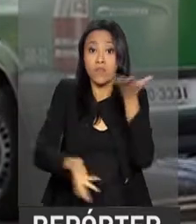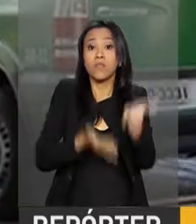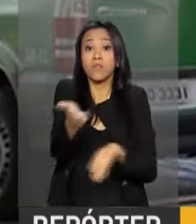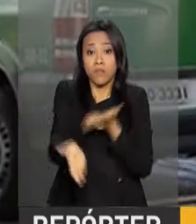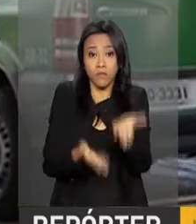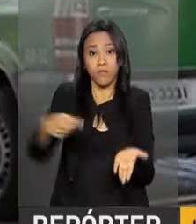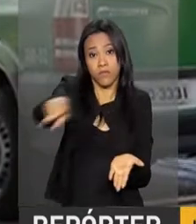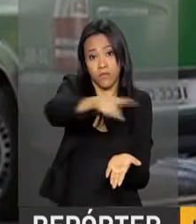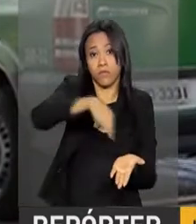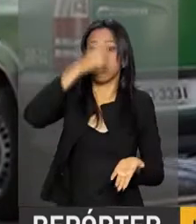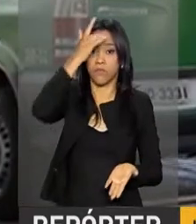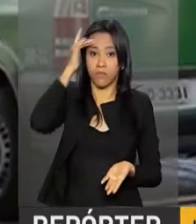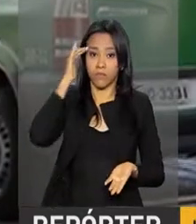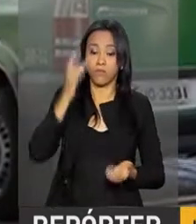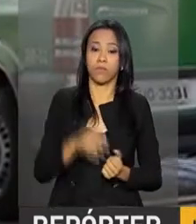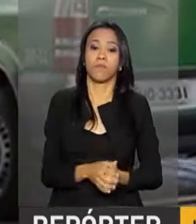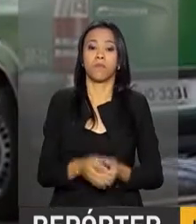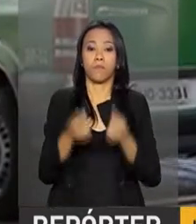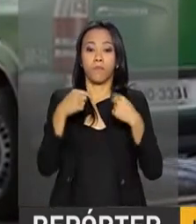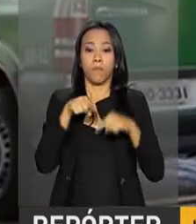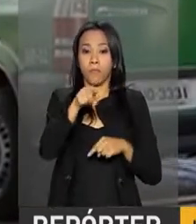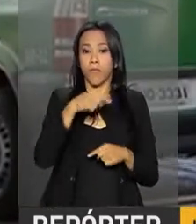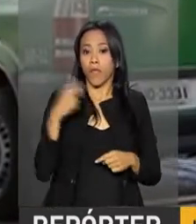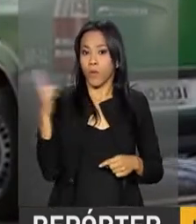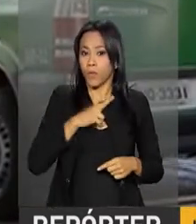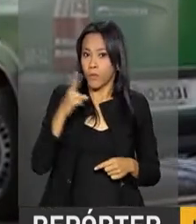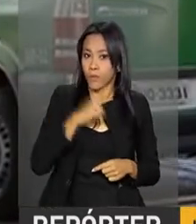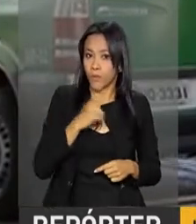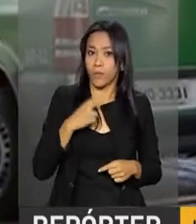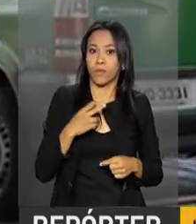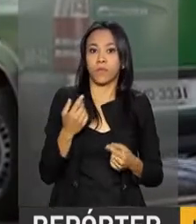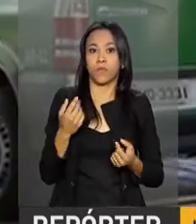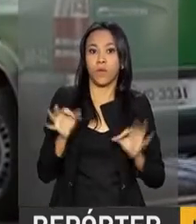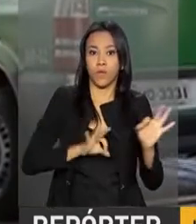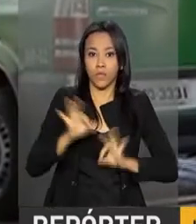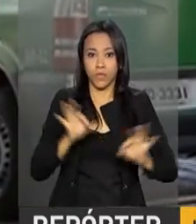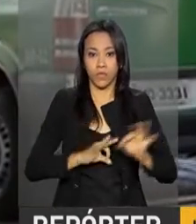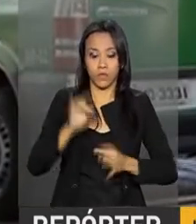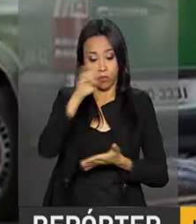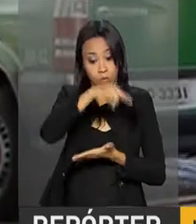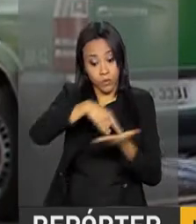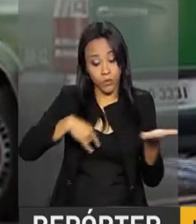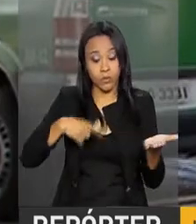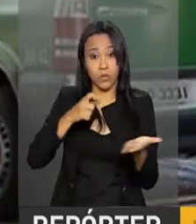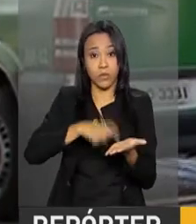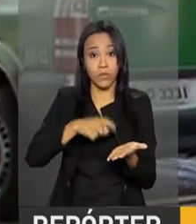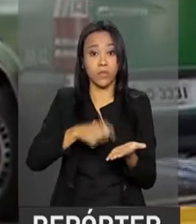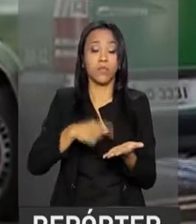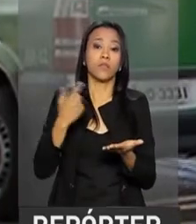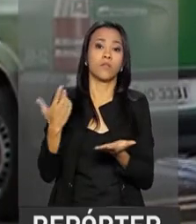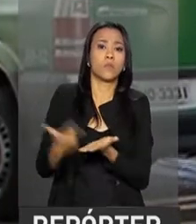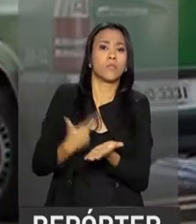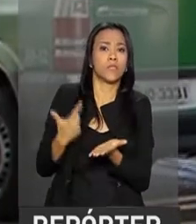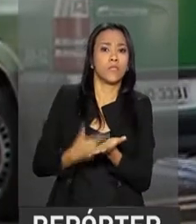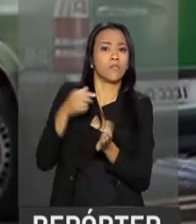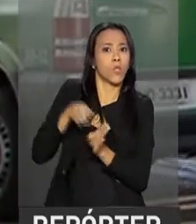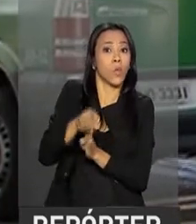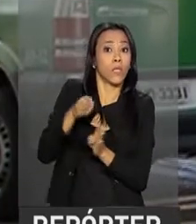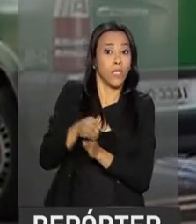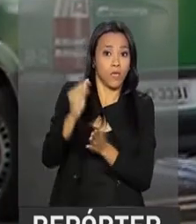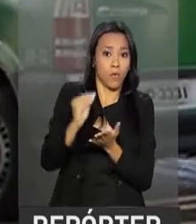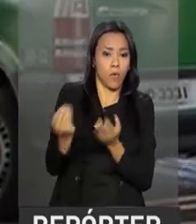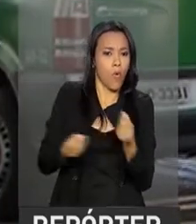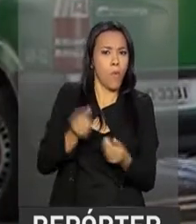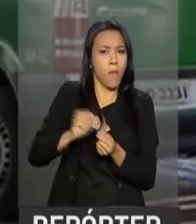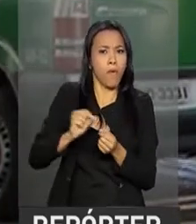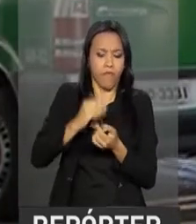técnicas preparem logo a documentação, os manuais de orientação mais rapidamente possível,